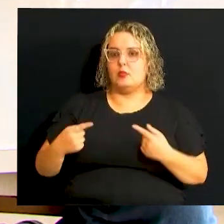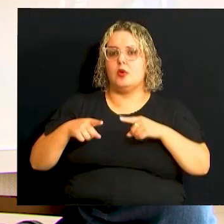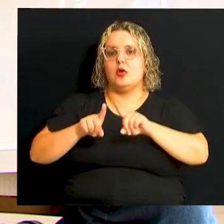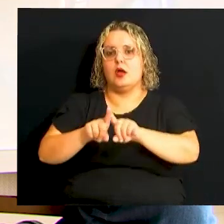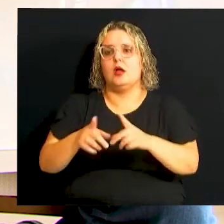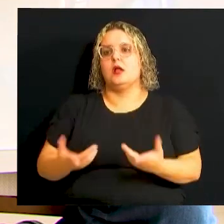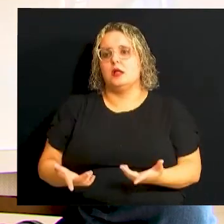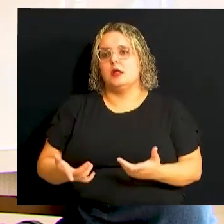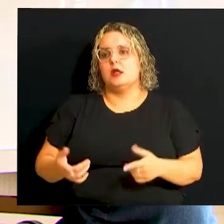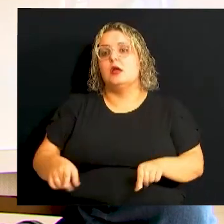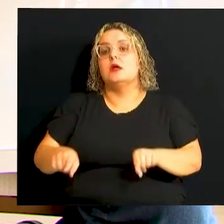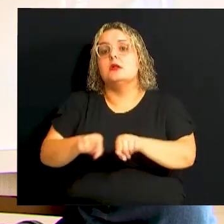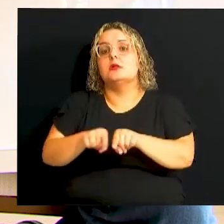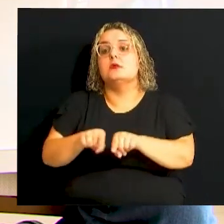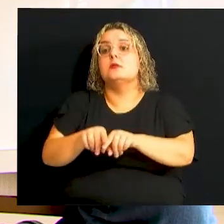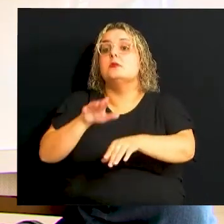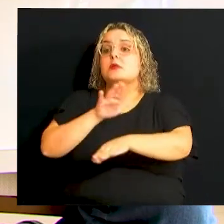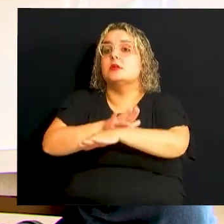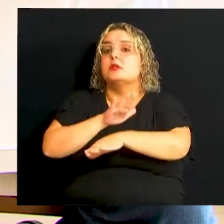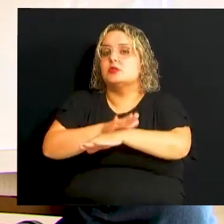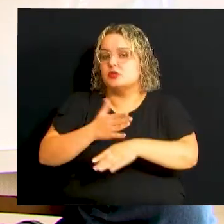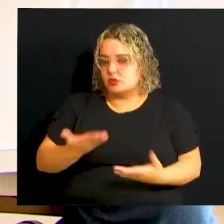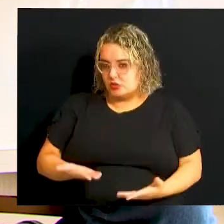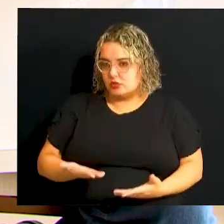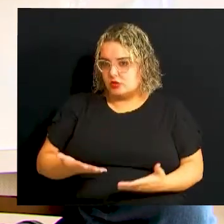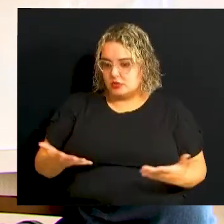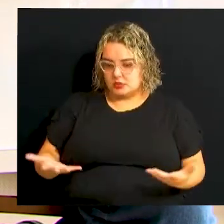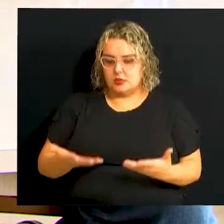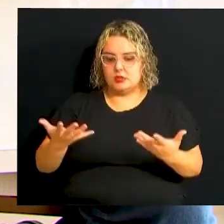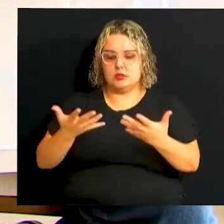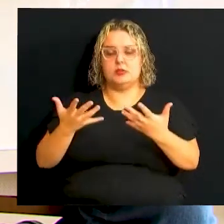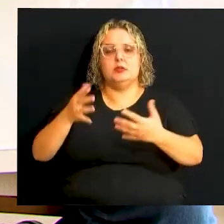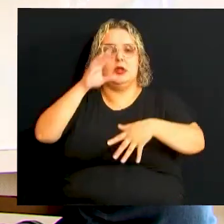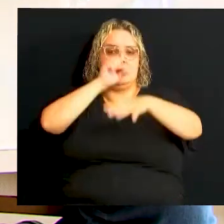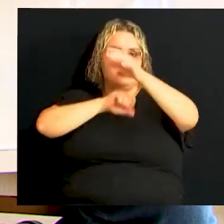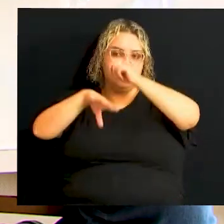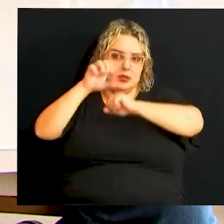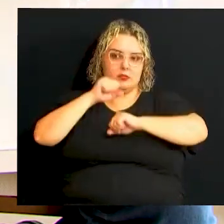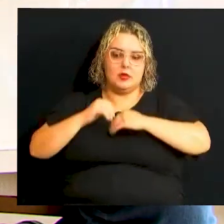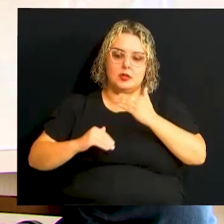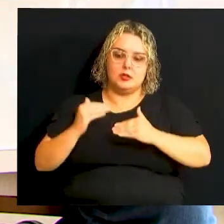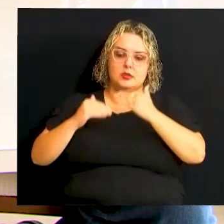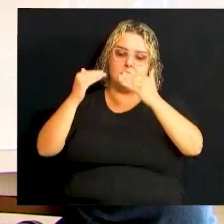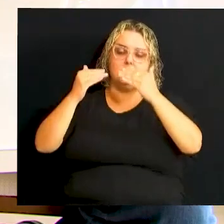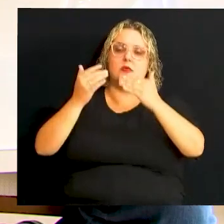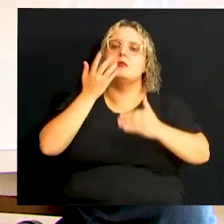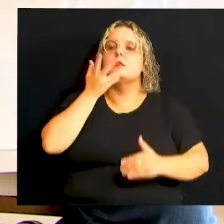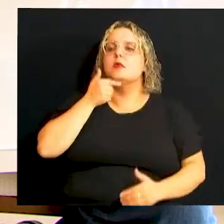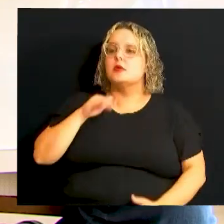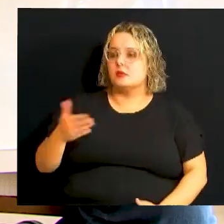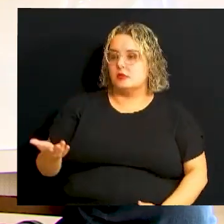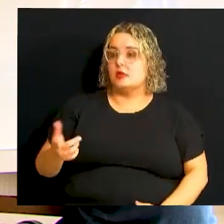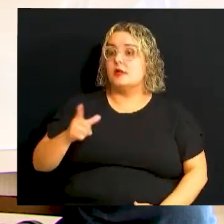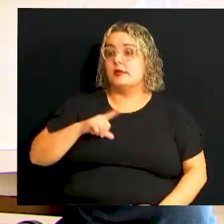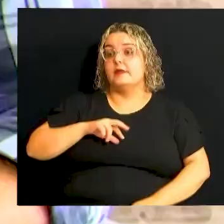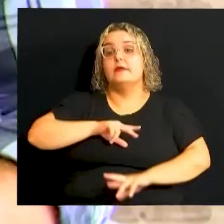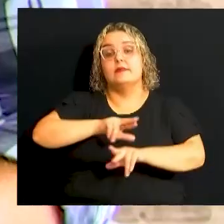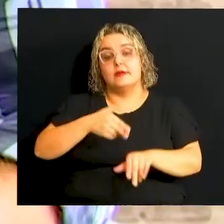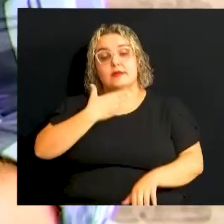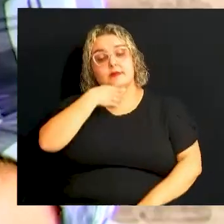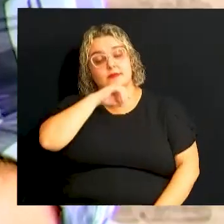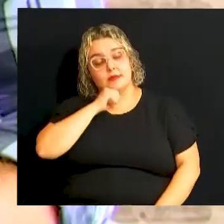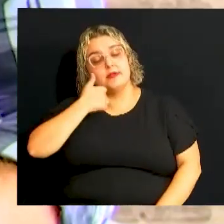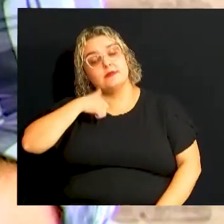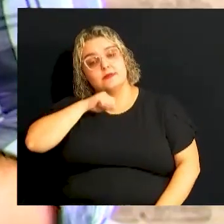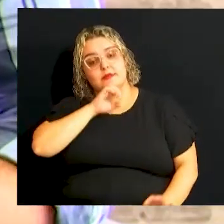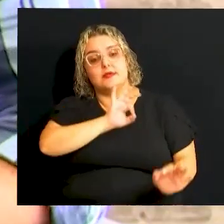um aliado e também para ajudar nessa estimulação da aprendizagem e do desenvolvimento da criança. Tem muita mãe